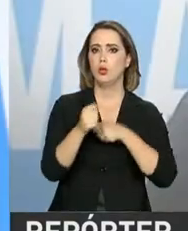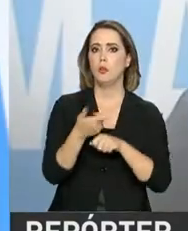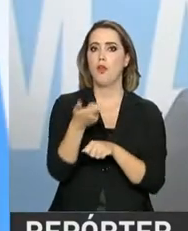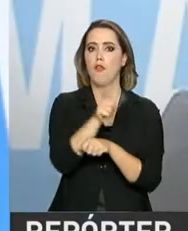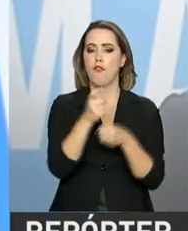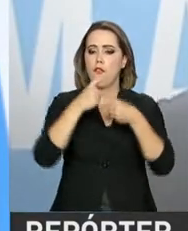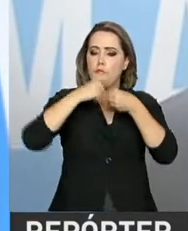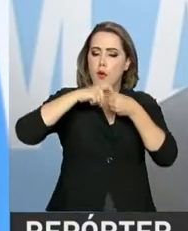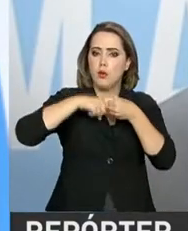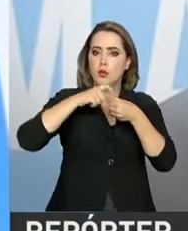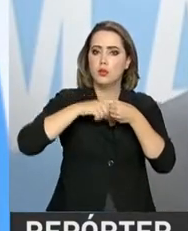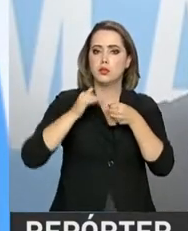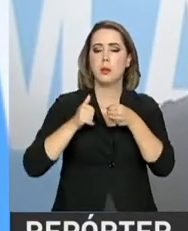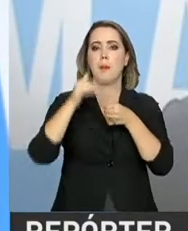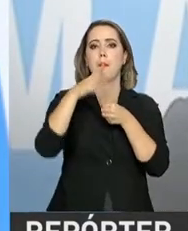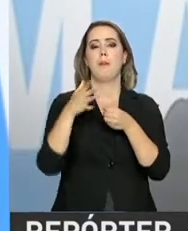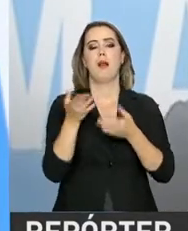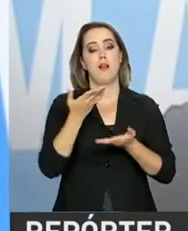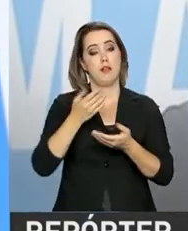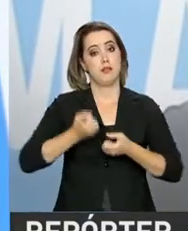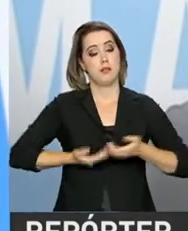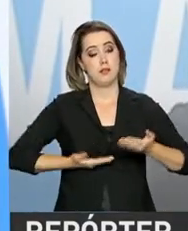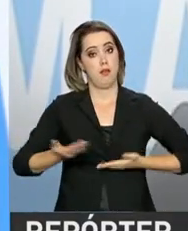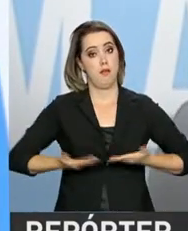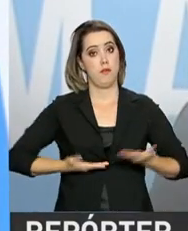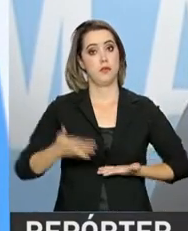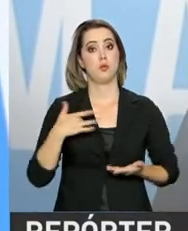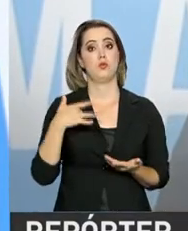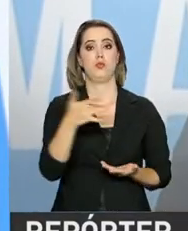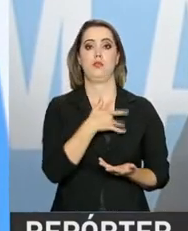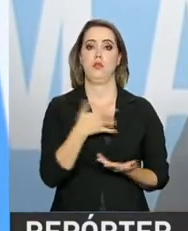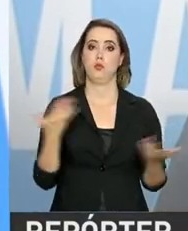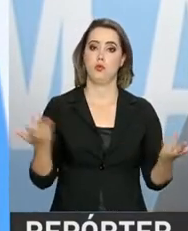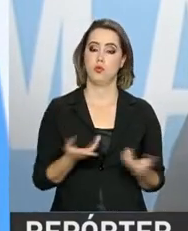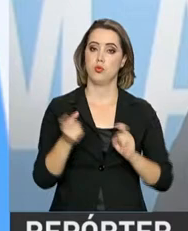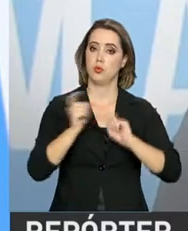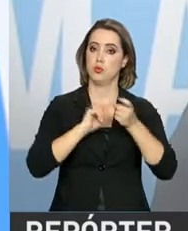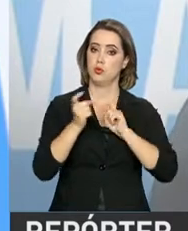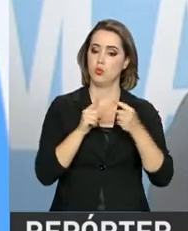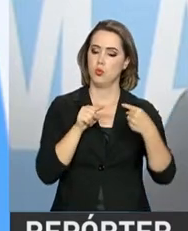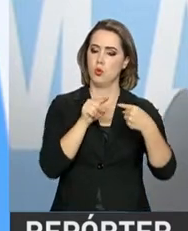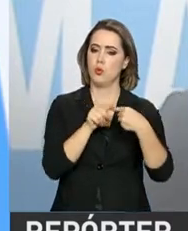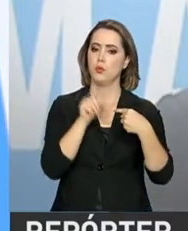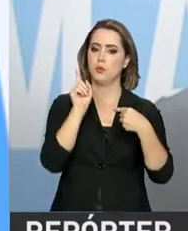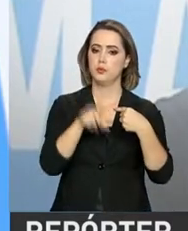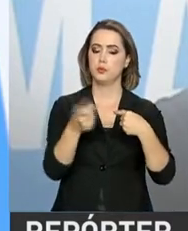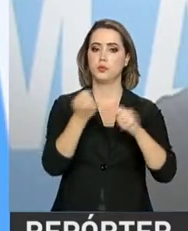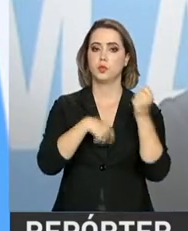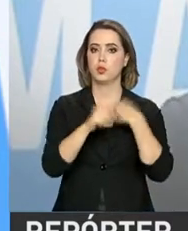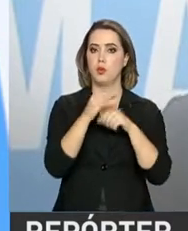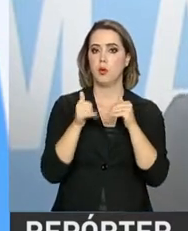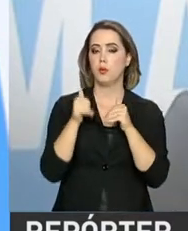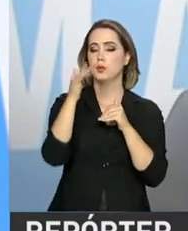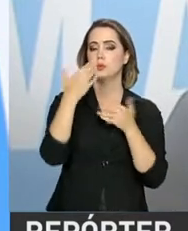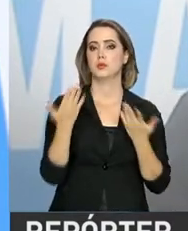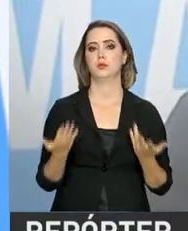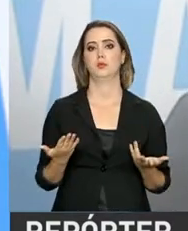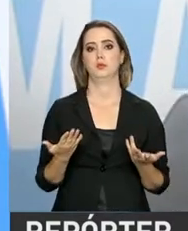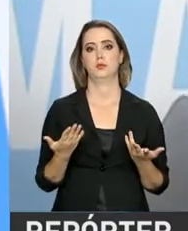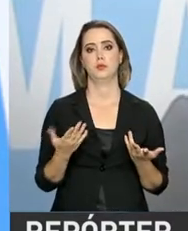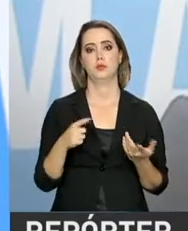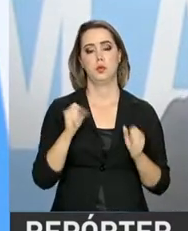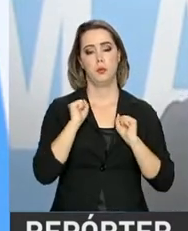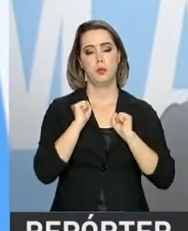saúde a nossa política política de gestão e agora o objetivo é economizar ainda mais para